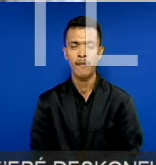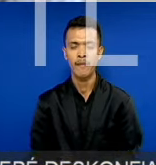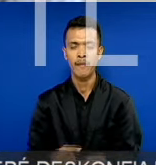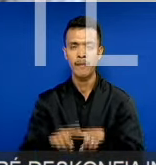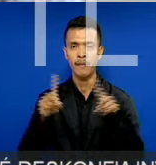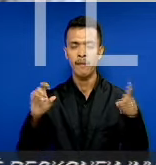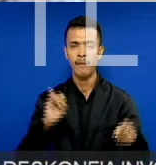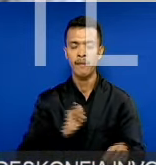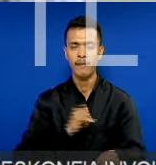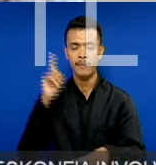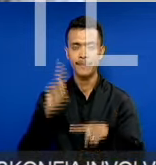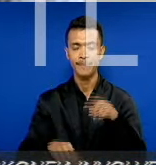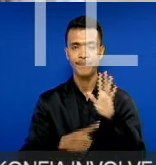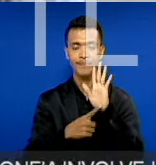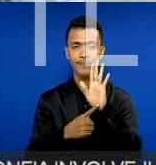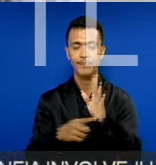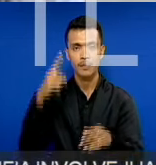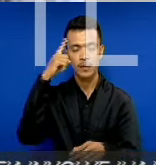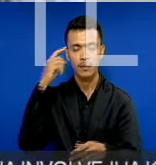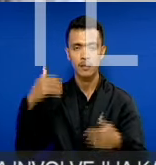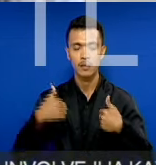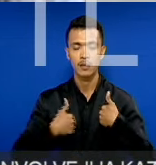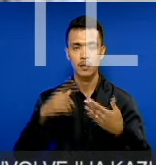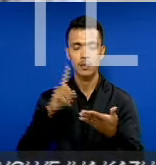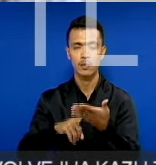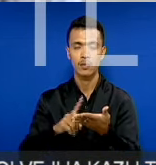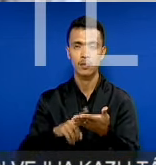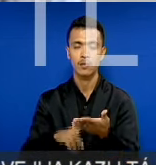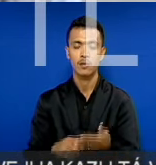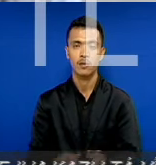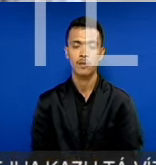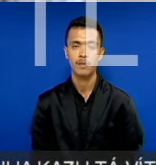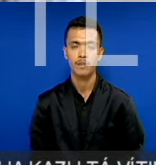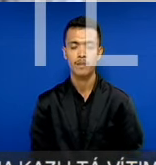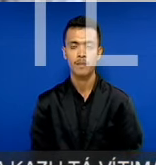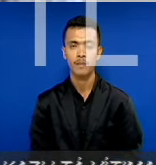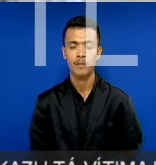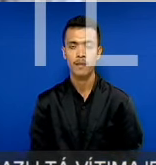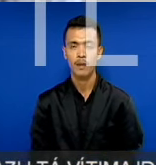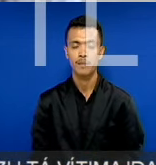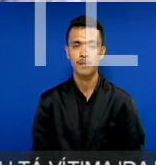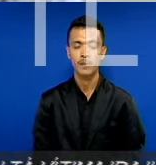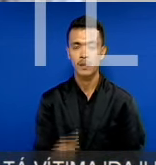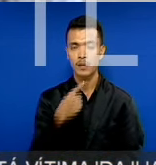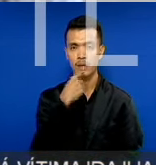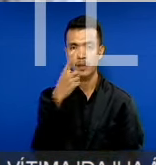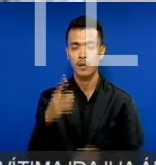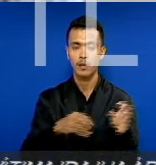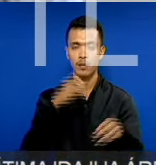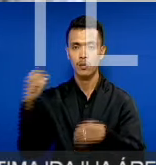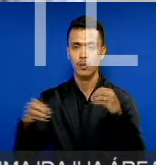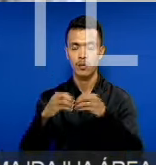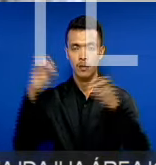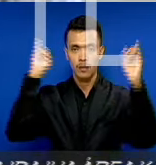aula bela pronuncia tamba cera da maneira, tamba agora e a reclamação tamba orce, que o tribunal se refile fale. Deolino dos Santos mos questiona com a